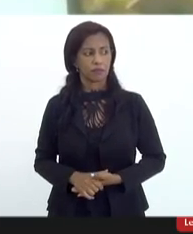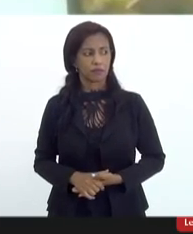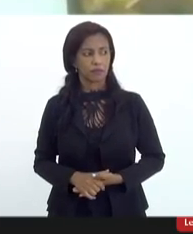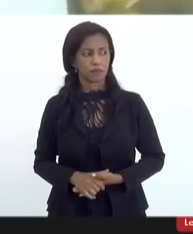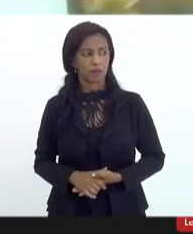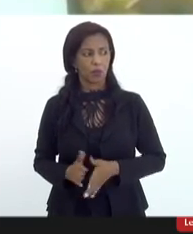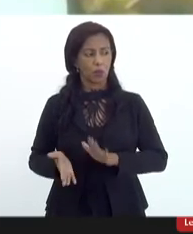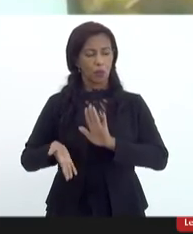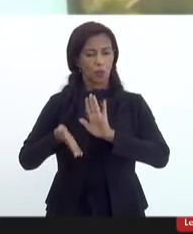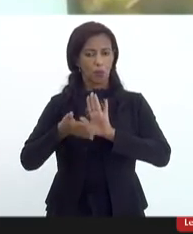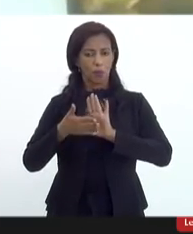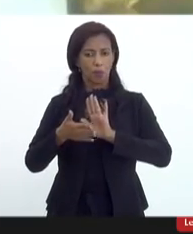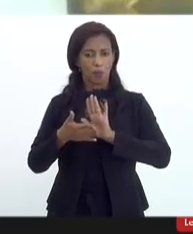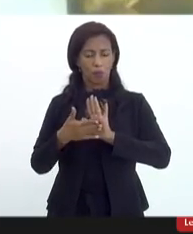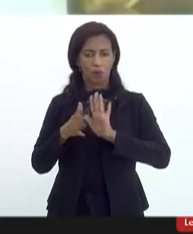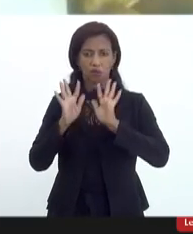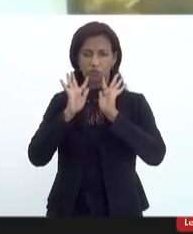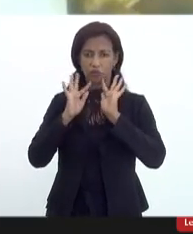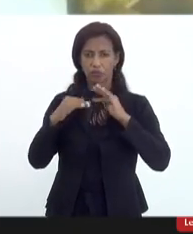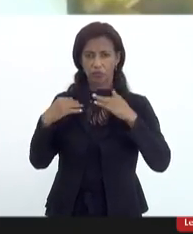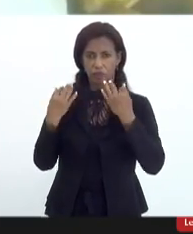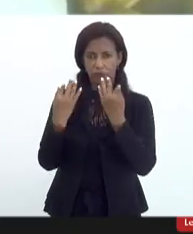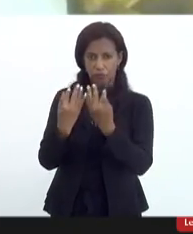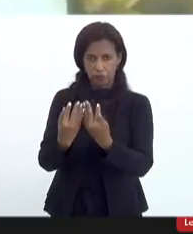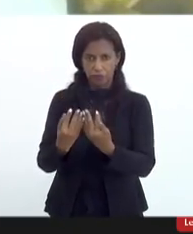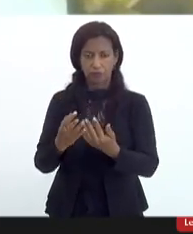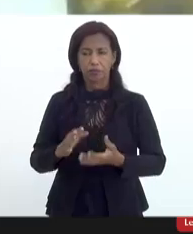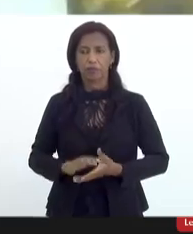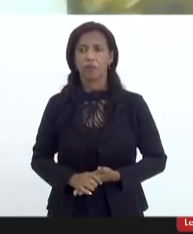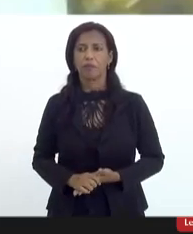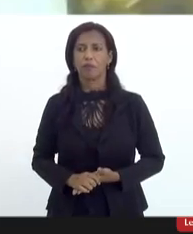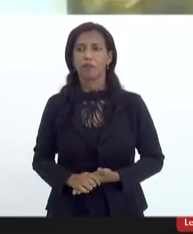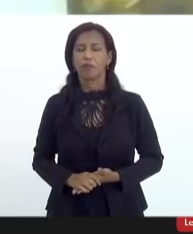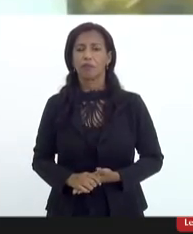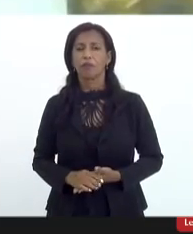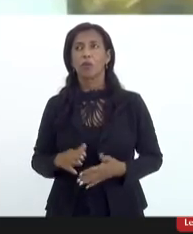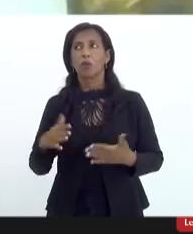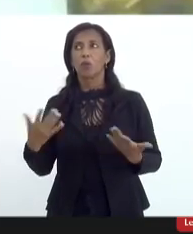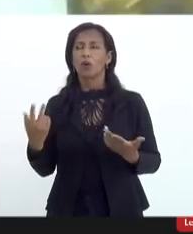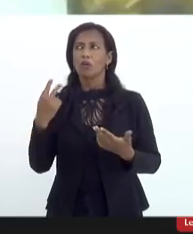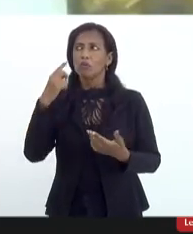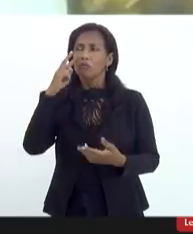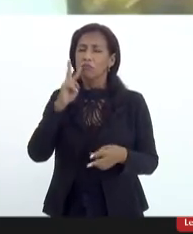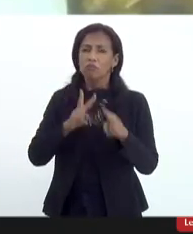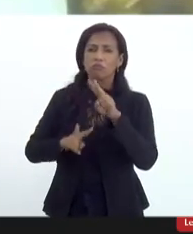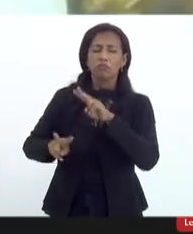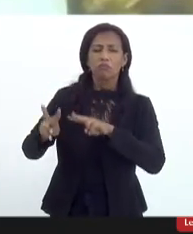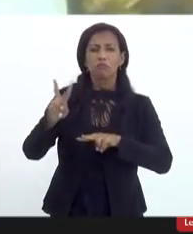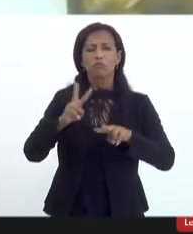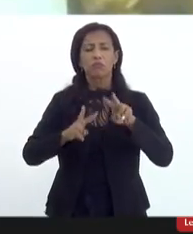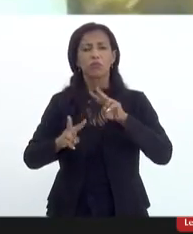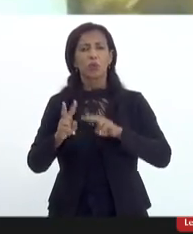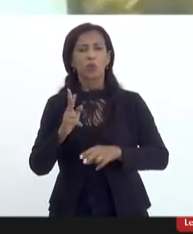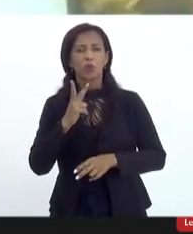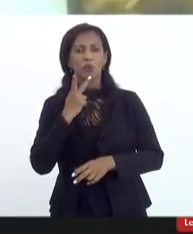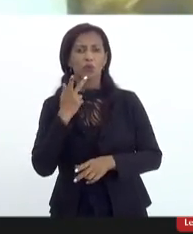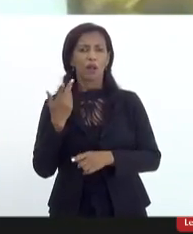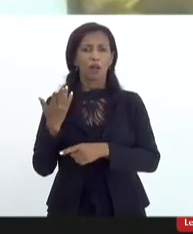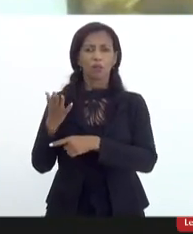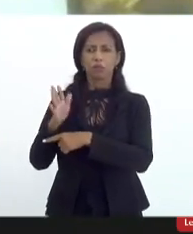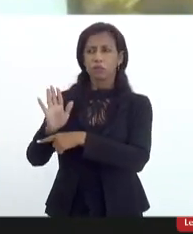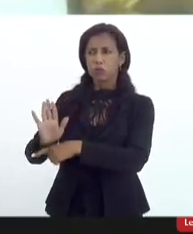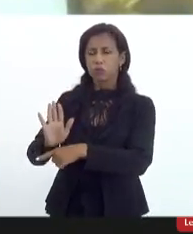com uma proposta de família. Quando eu fico observando, quando se diz a defesa